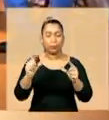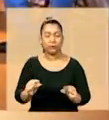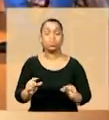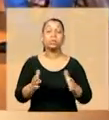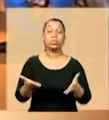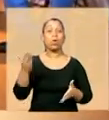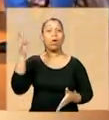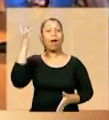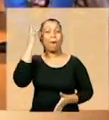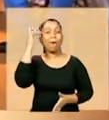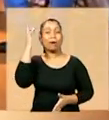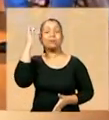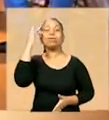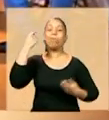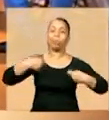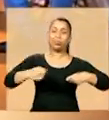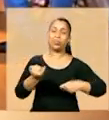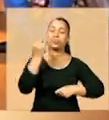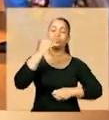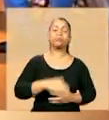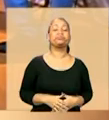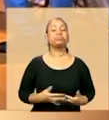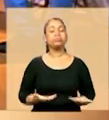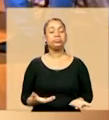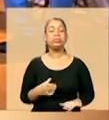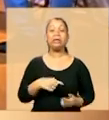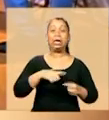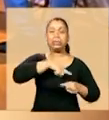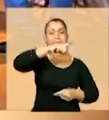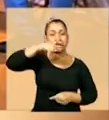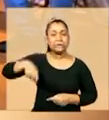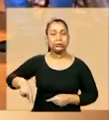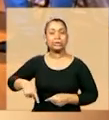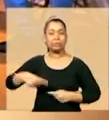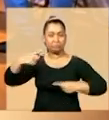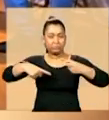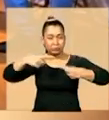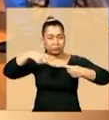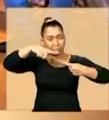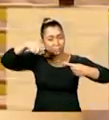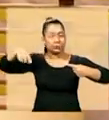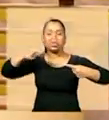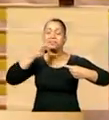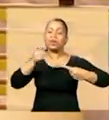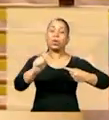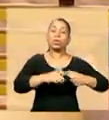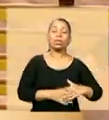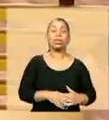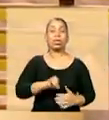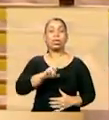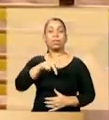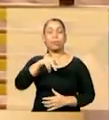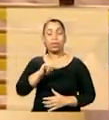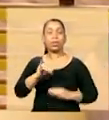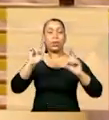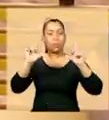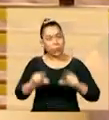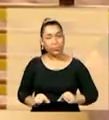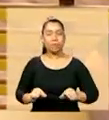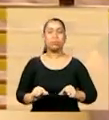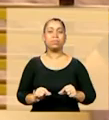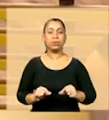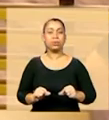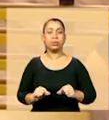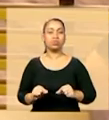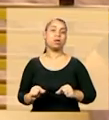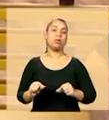Então, conscientização é tudo. Ô Paulo, tem algum tipo de estatística que diz para a gente o quanto o EPI minimiza esse